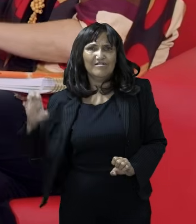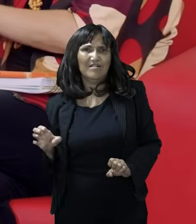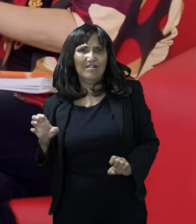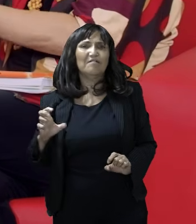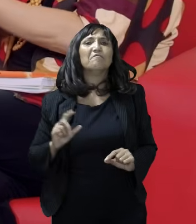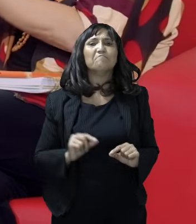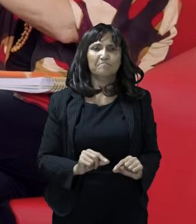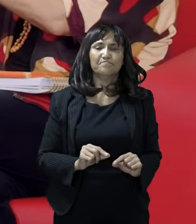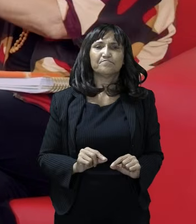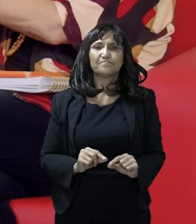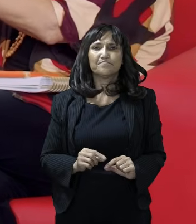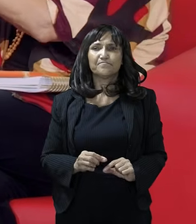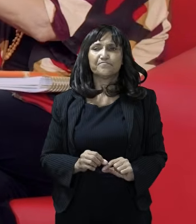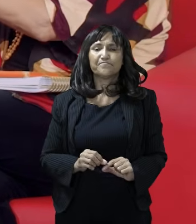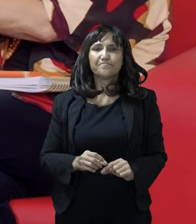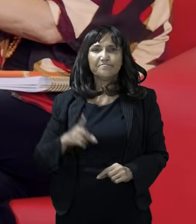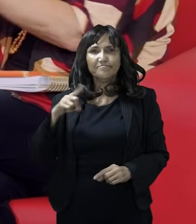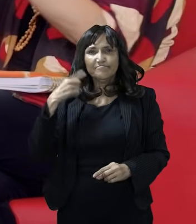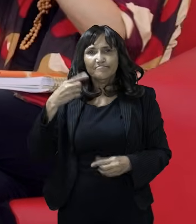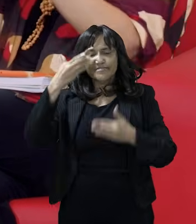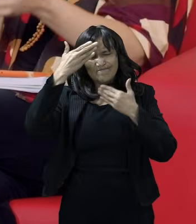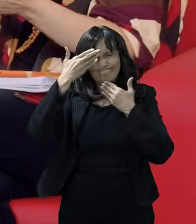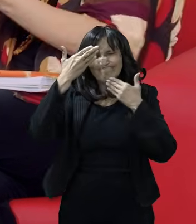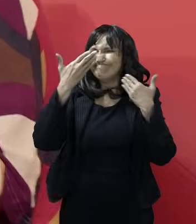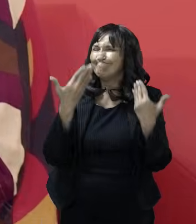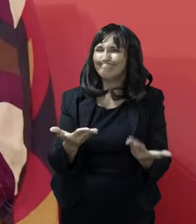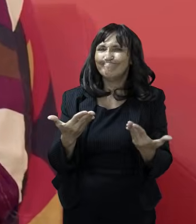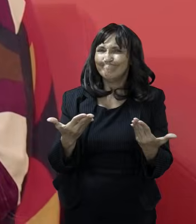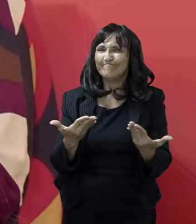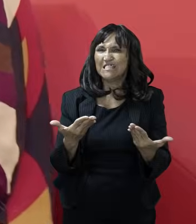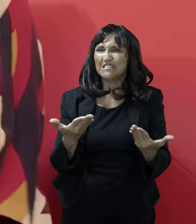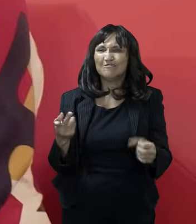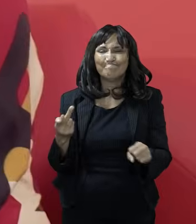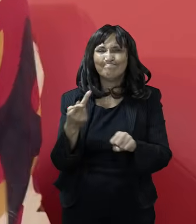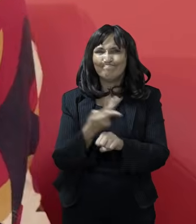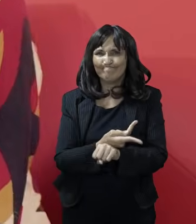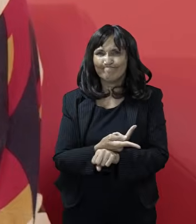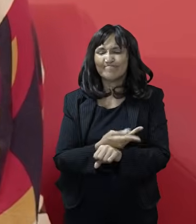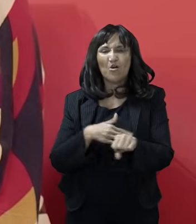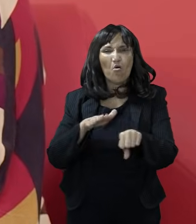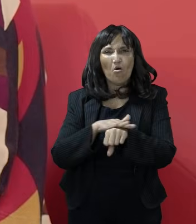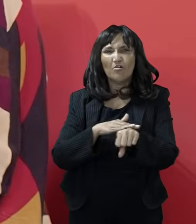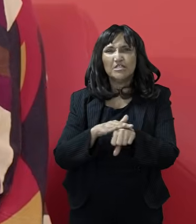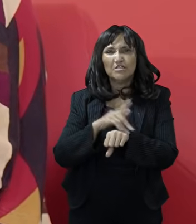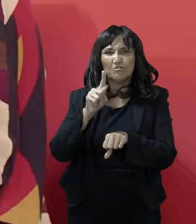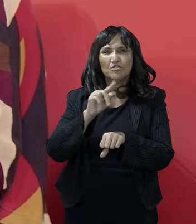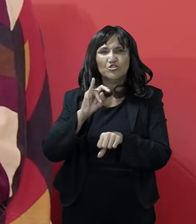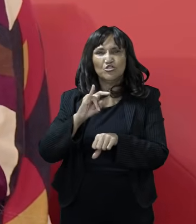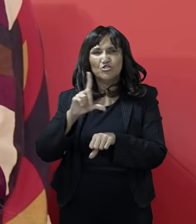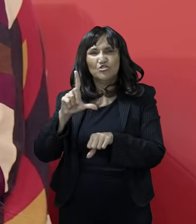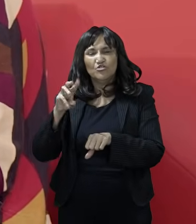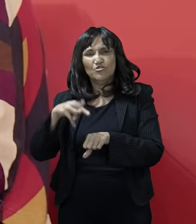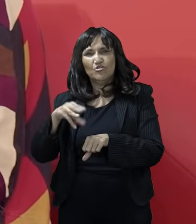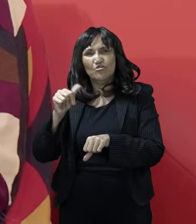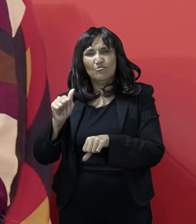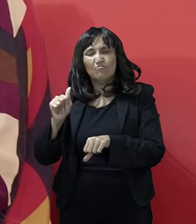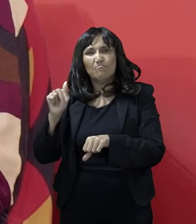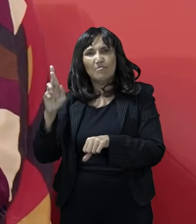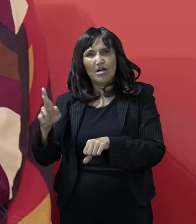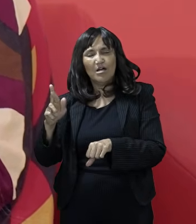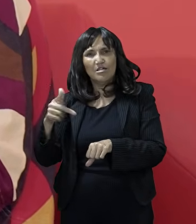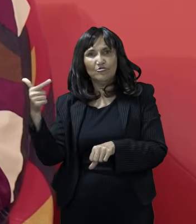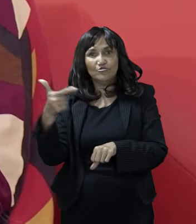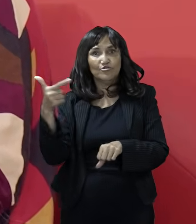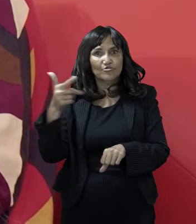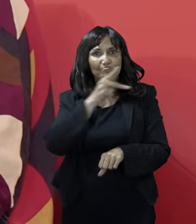nós. Tá bom. Deputado, eu agradeço muito. Gente, eu conversei aqui, então, com o Gilmar Tato, que é o vice-presidente nacional do